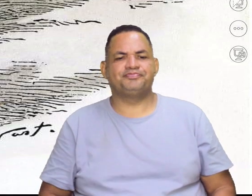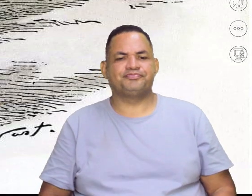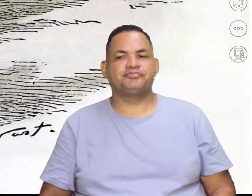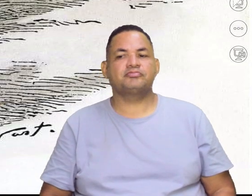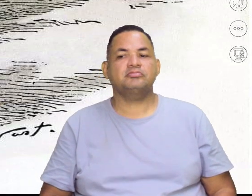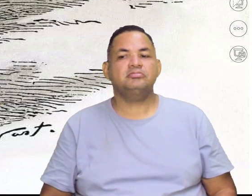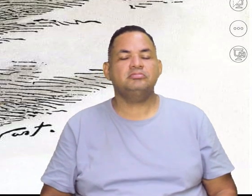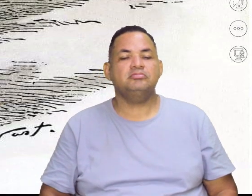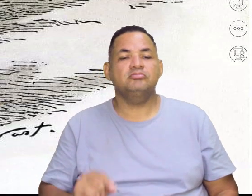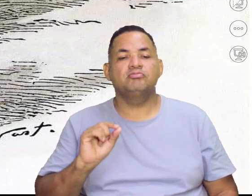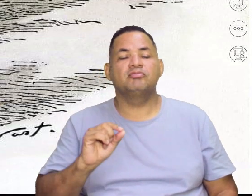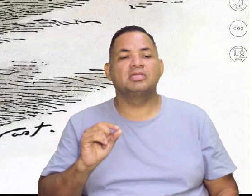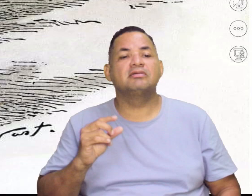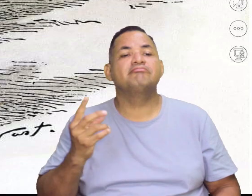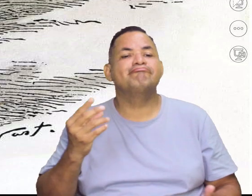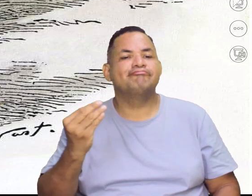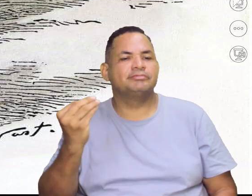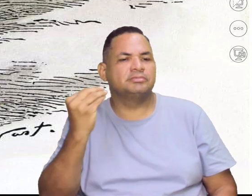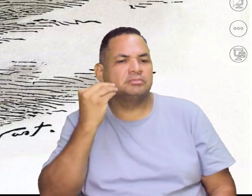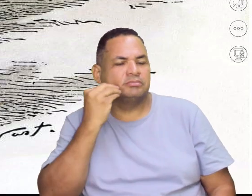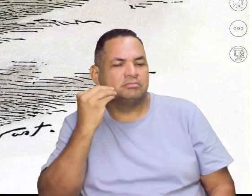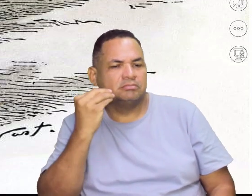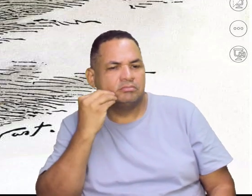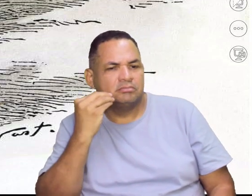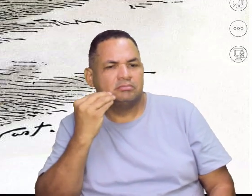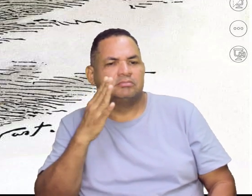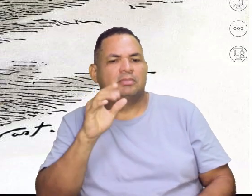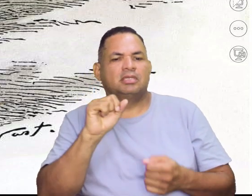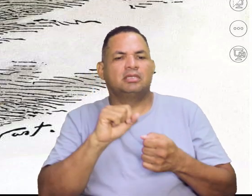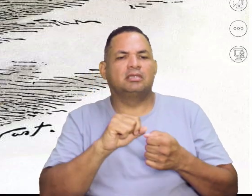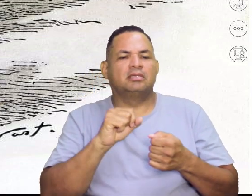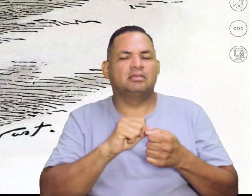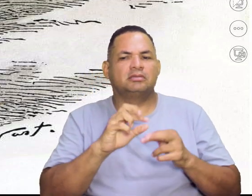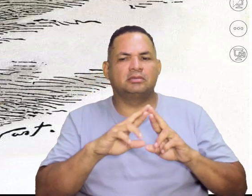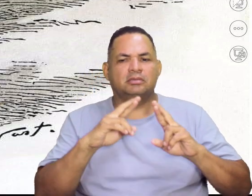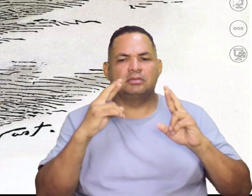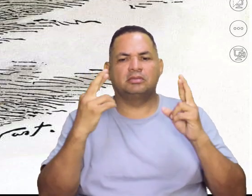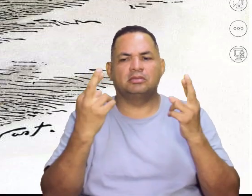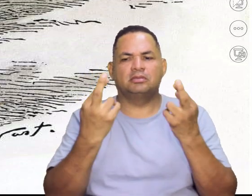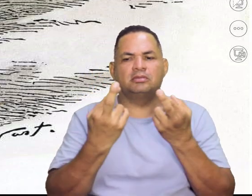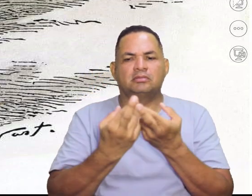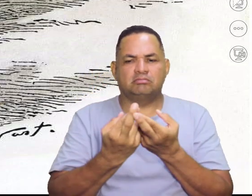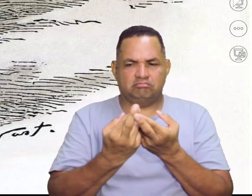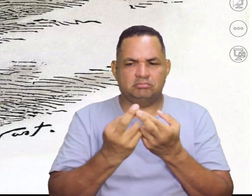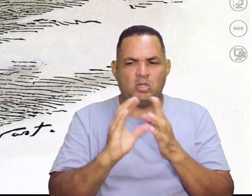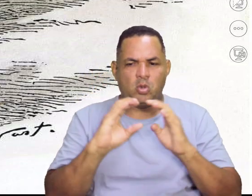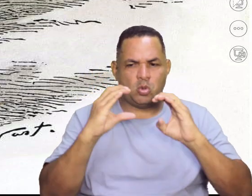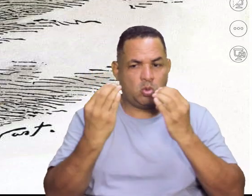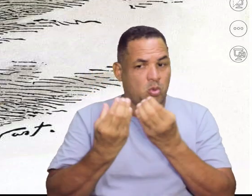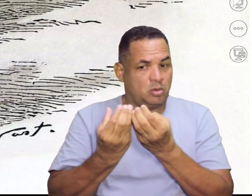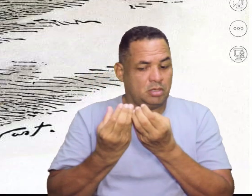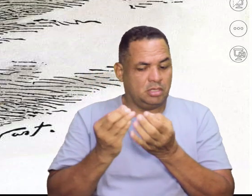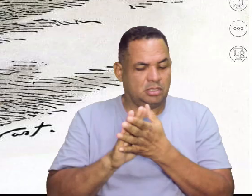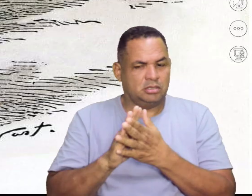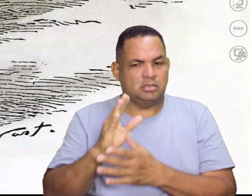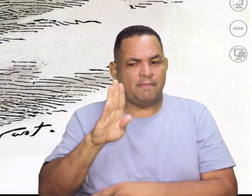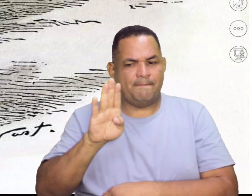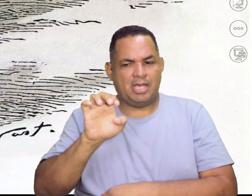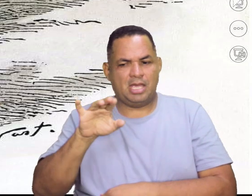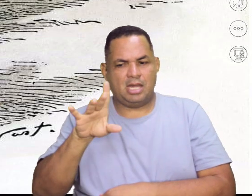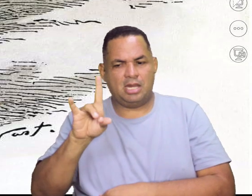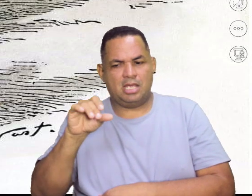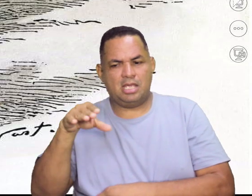tentar dominar e vão conseguir? Eles vão fazer uma reunião chamada Conferência de Berlim, que vai acontecer